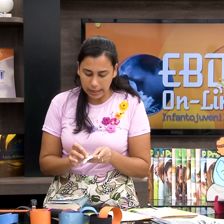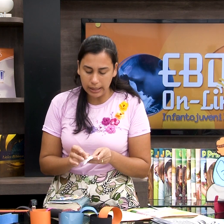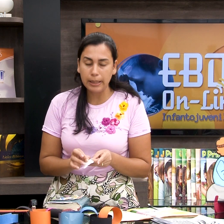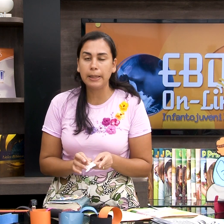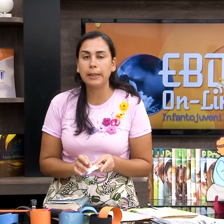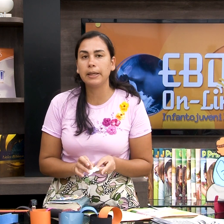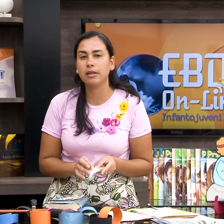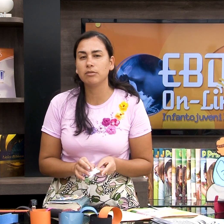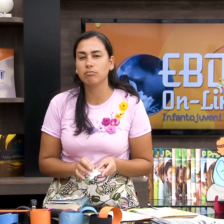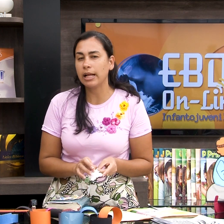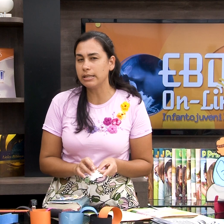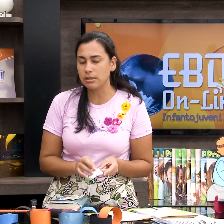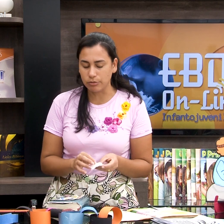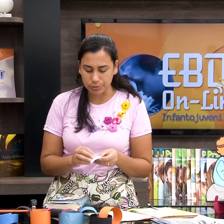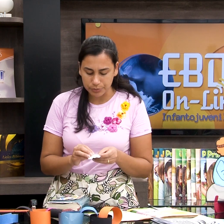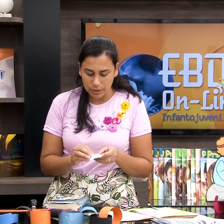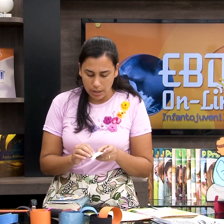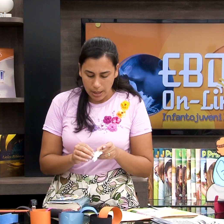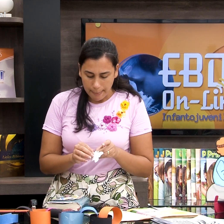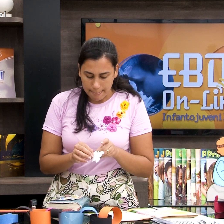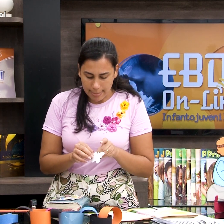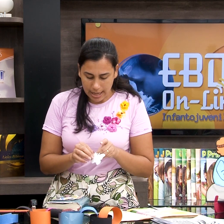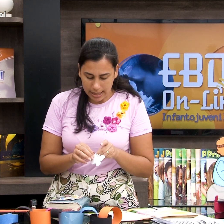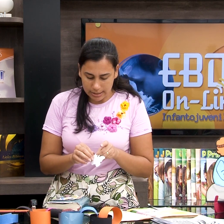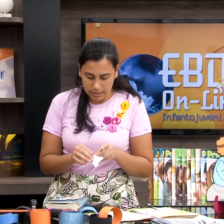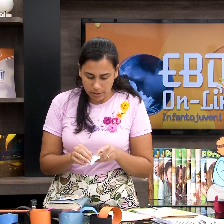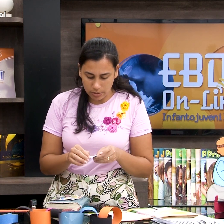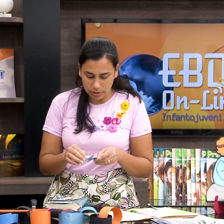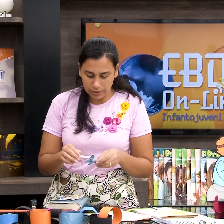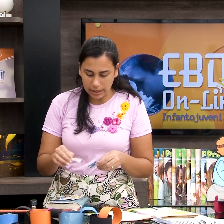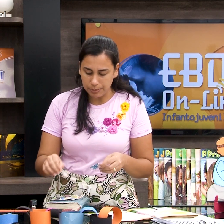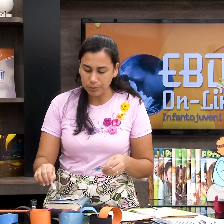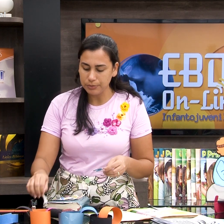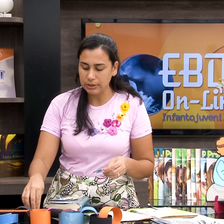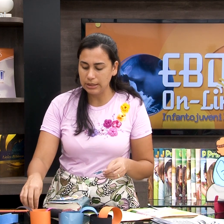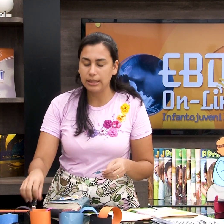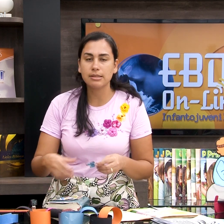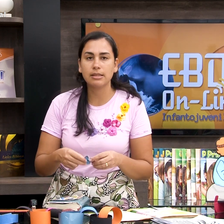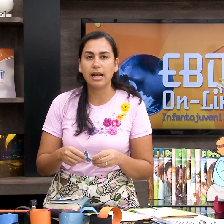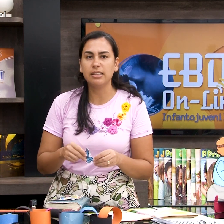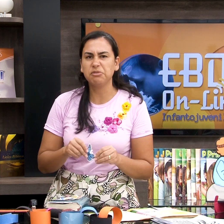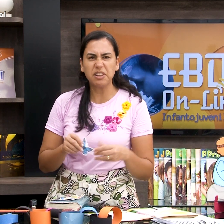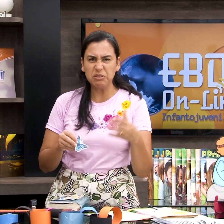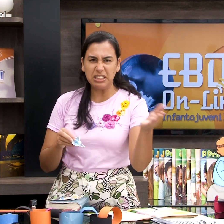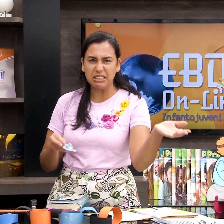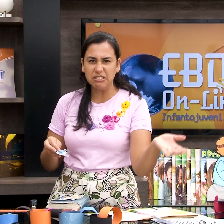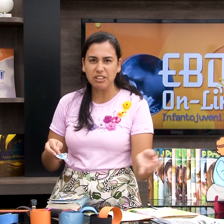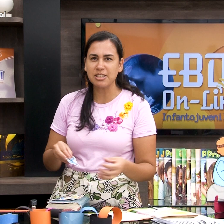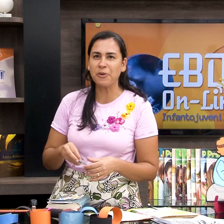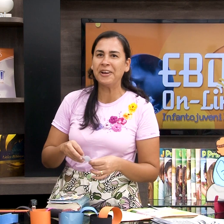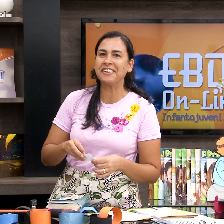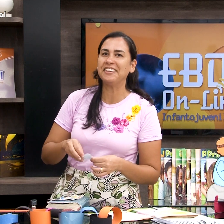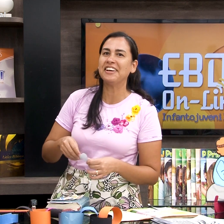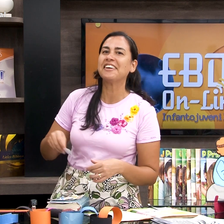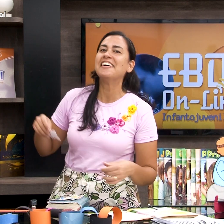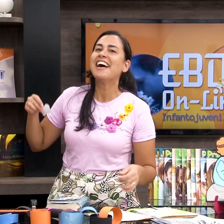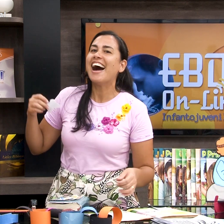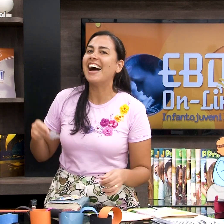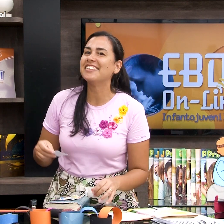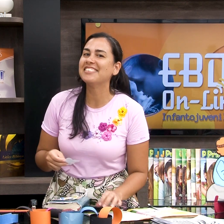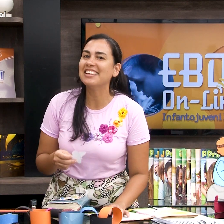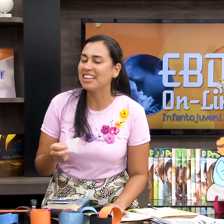imprimir em adesivo, mas eu não tive tempo de ir na cidade, final de ano, nessa